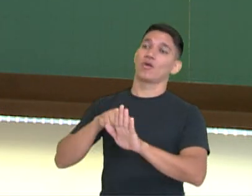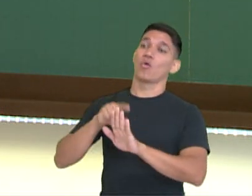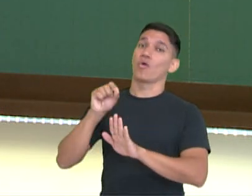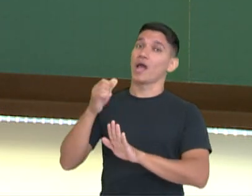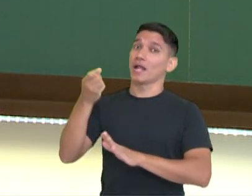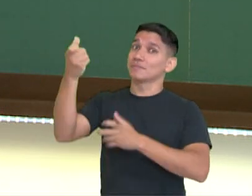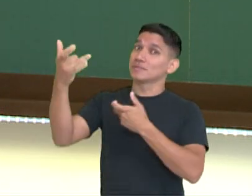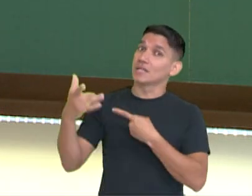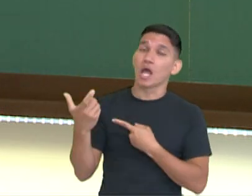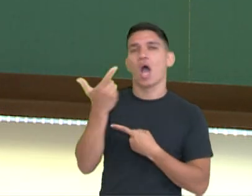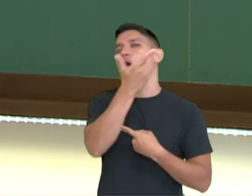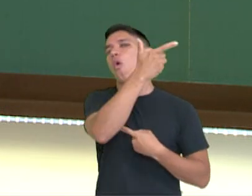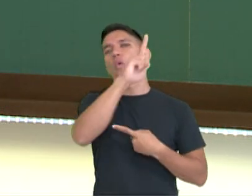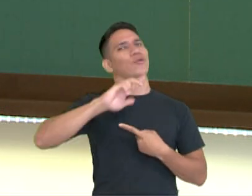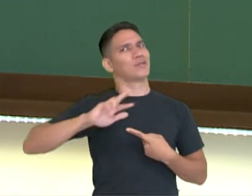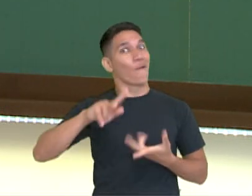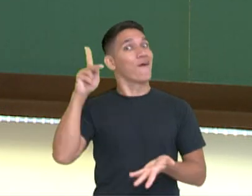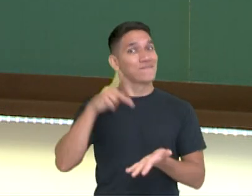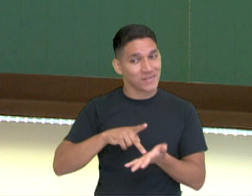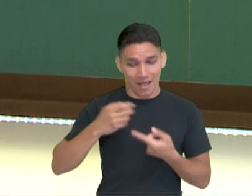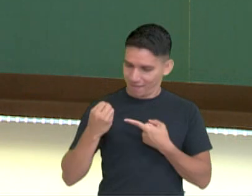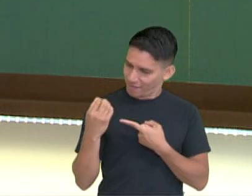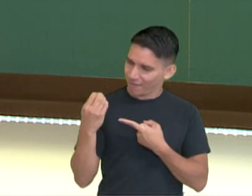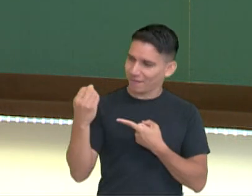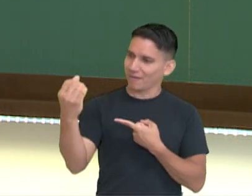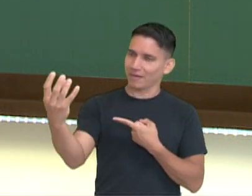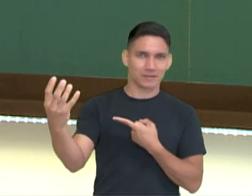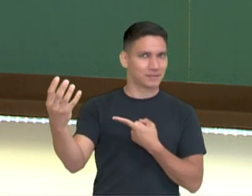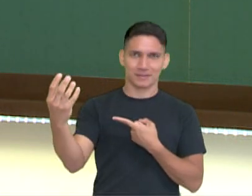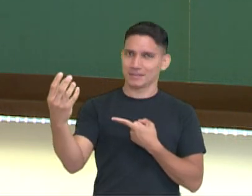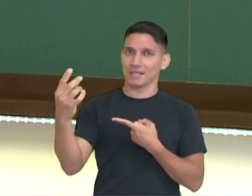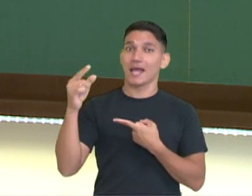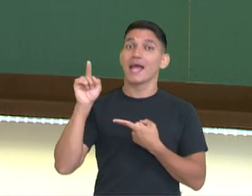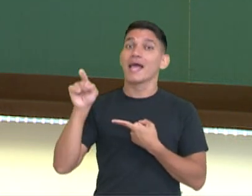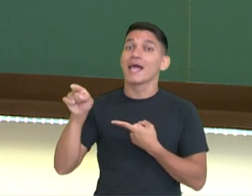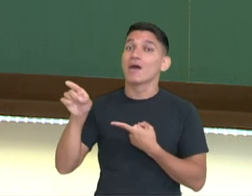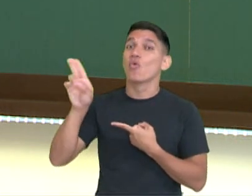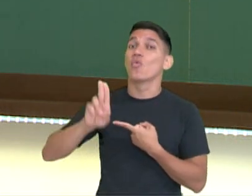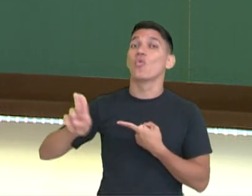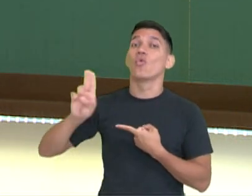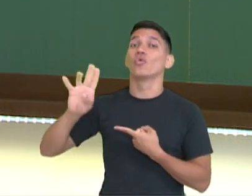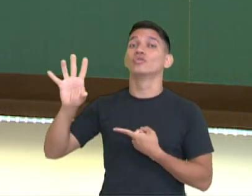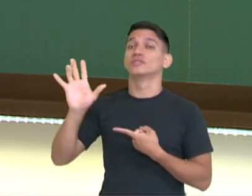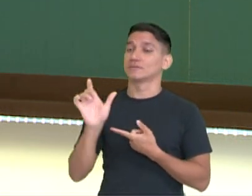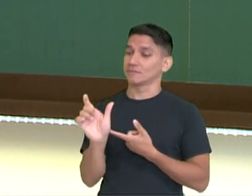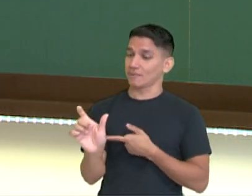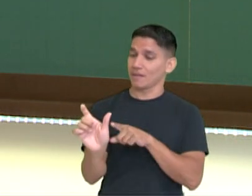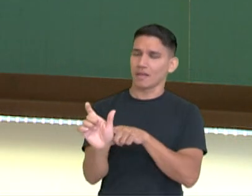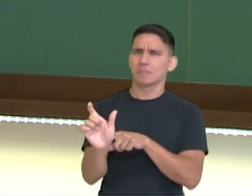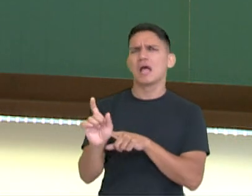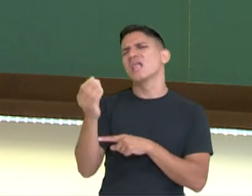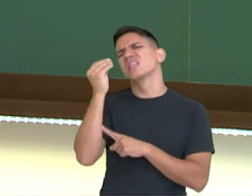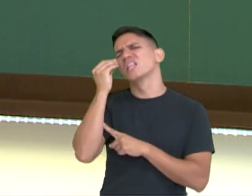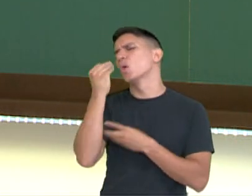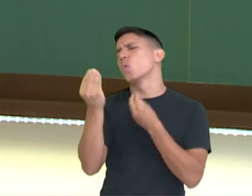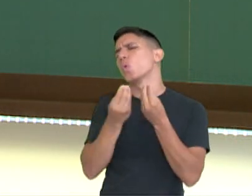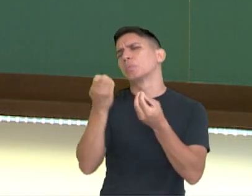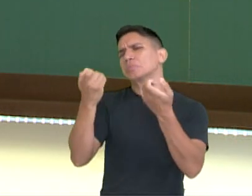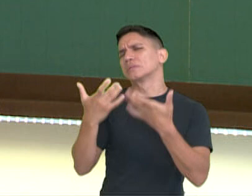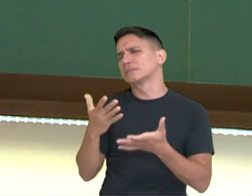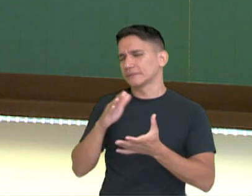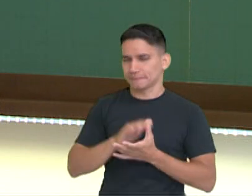dizer uma outra coisa com a palavra viajar, usando essa palavra. Mas vamos tentar entender o que ela quer